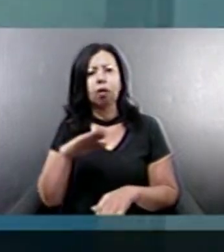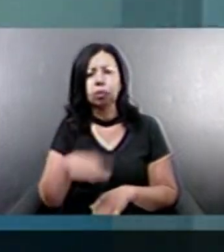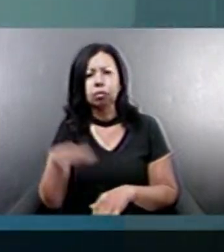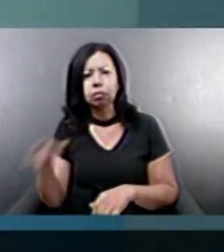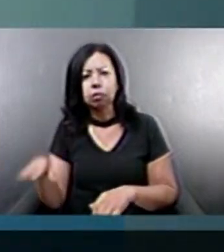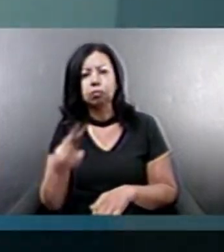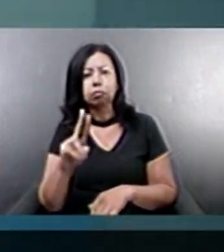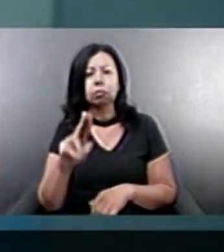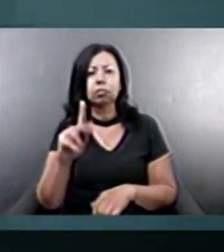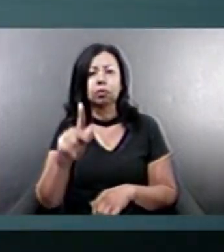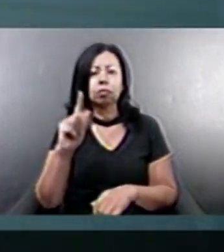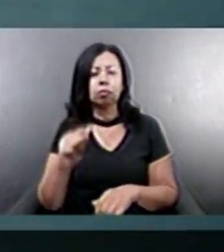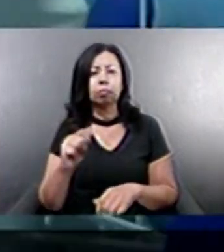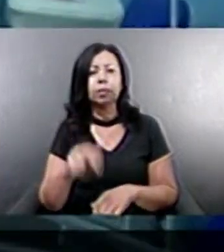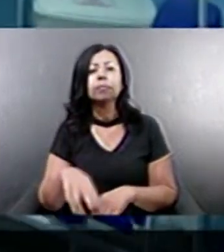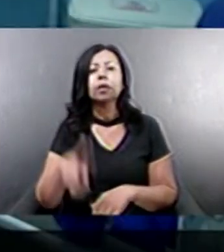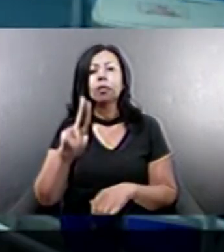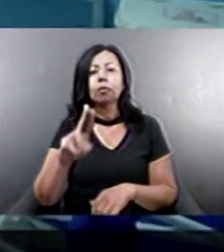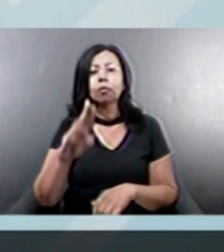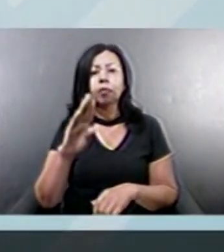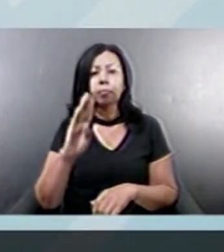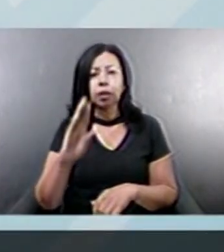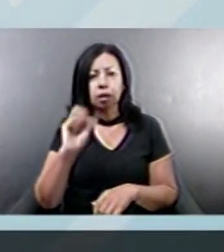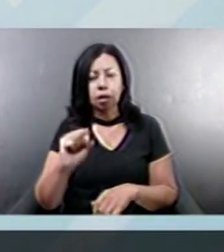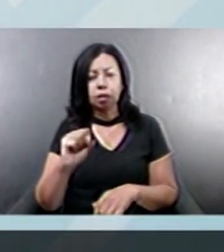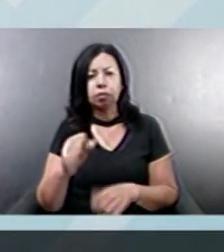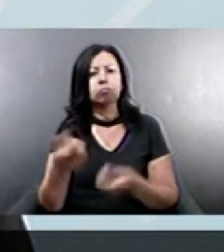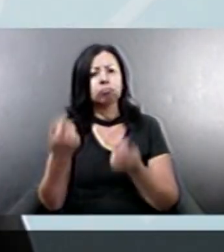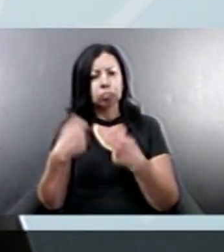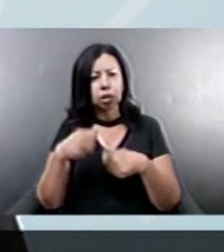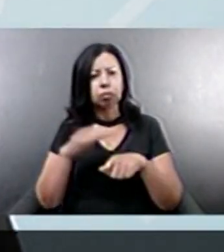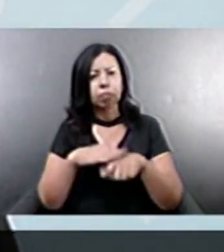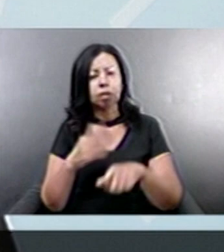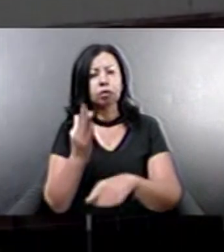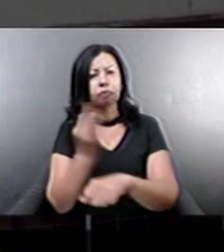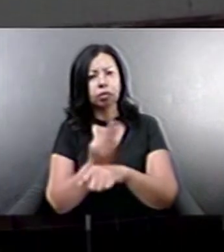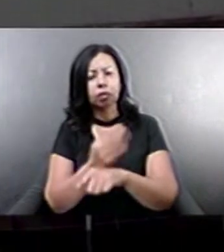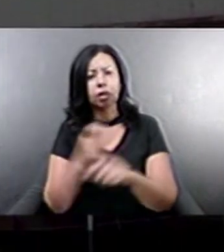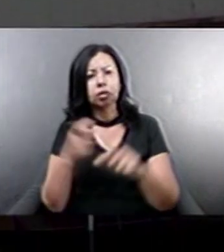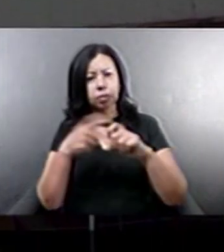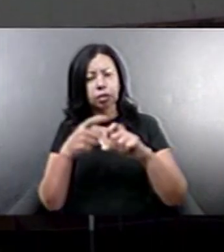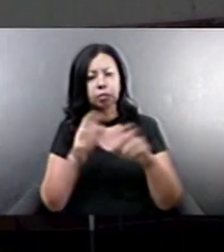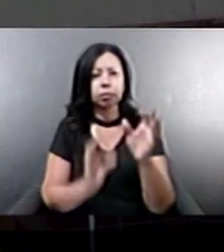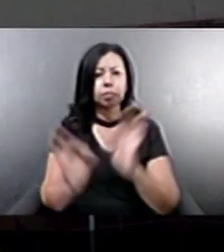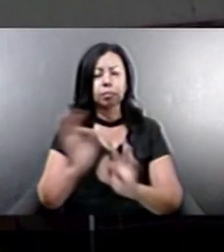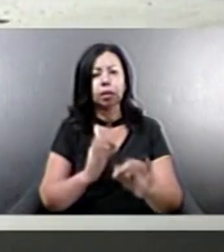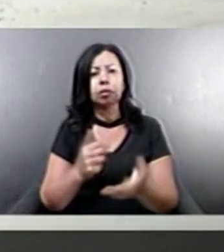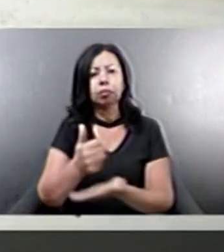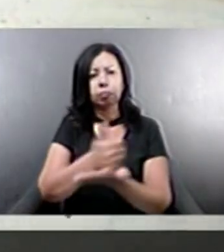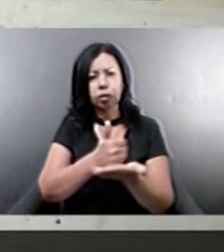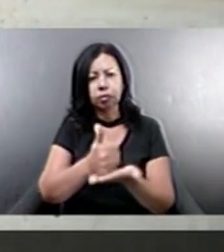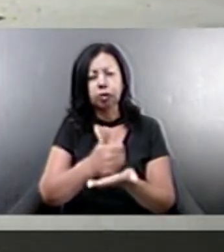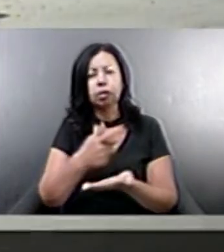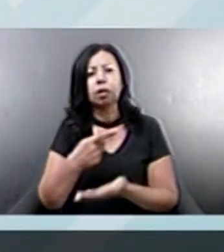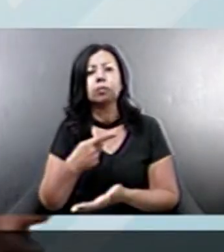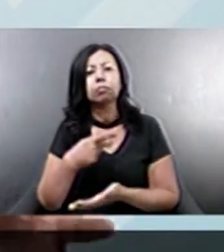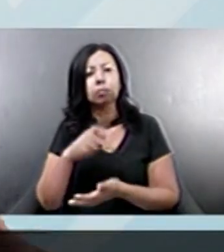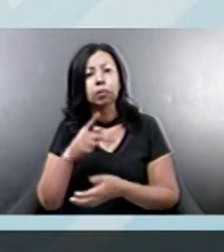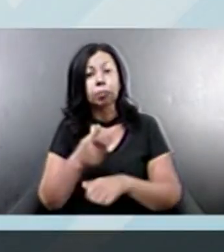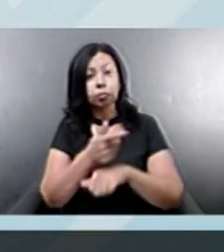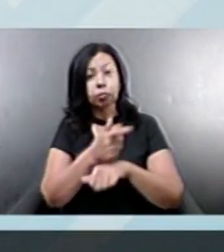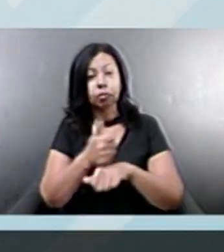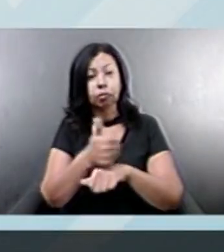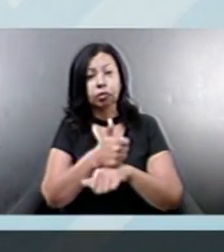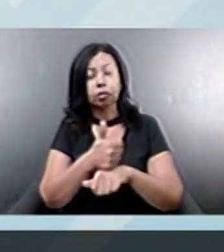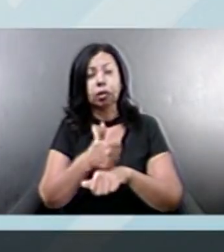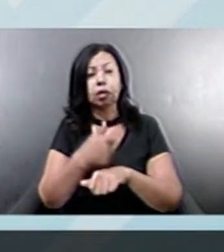UPA, as nossas UBSs e o ganho real com a faculdade de medicina, preparando profissionais que atenderão não só a